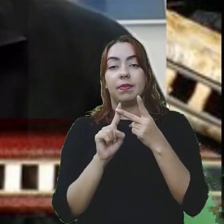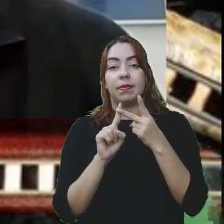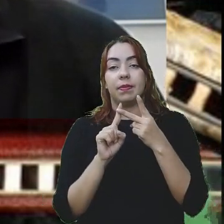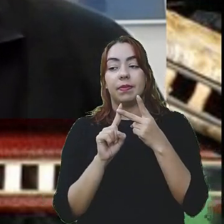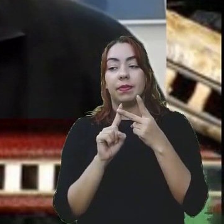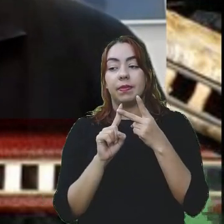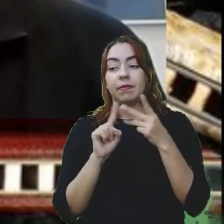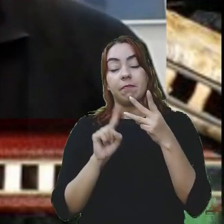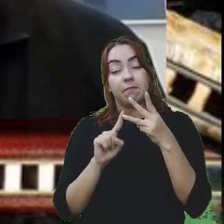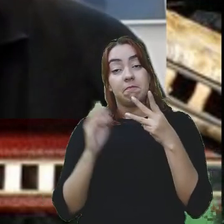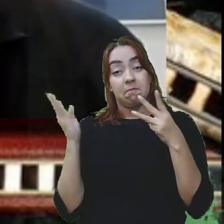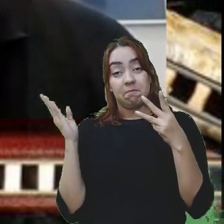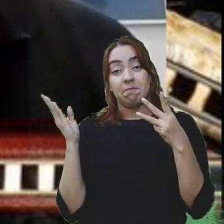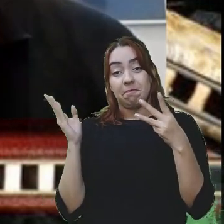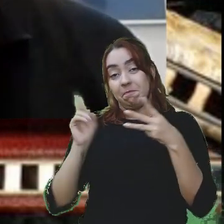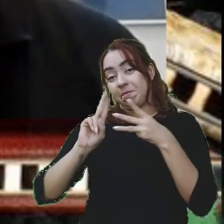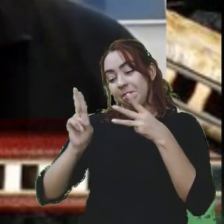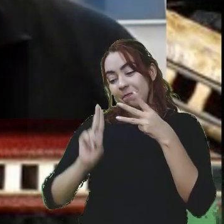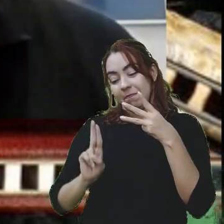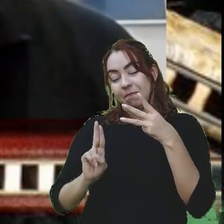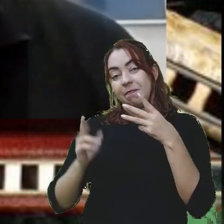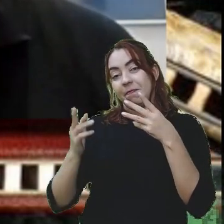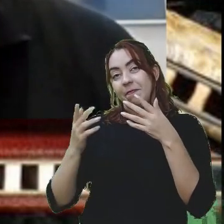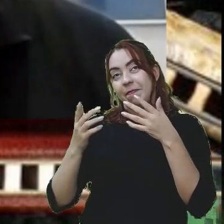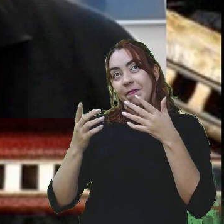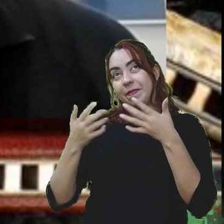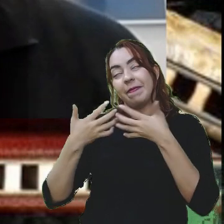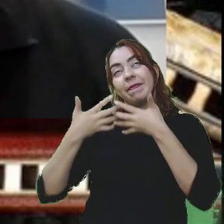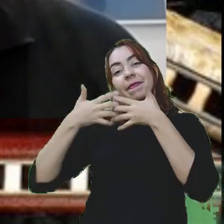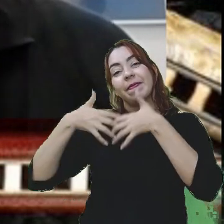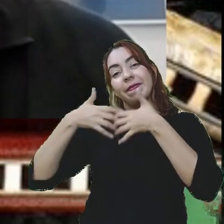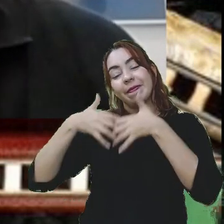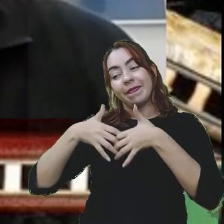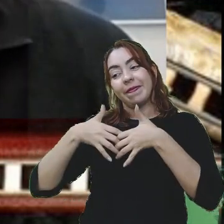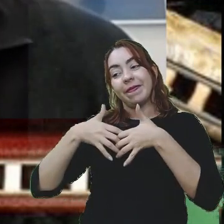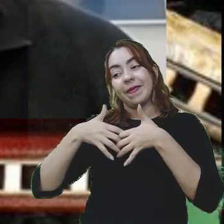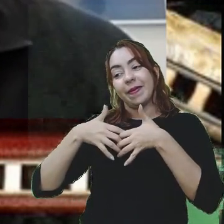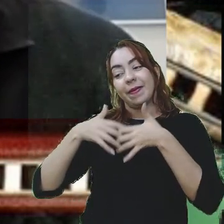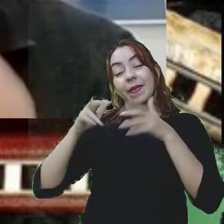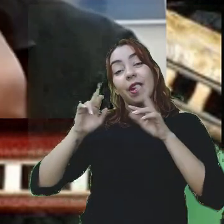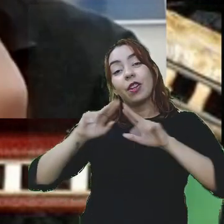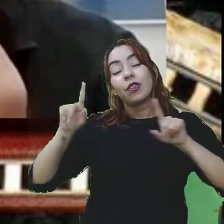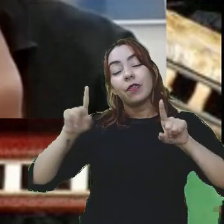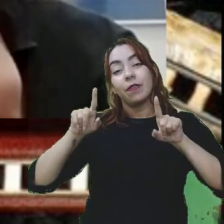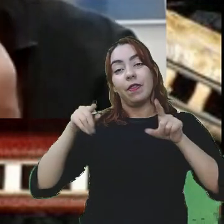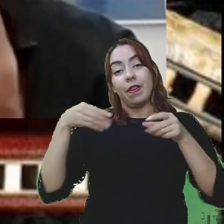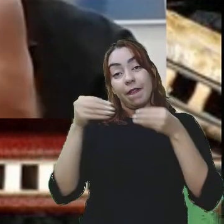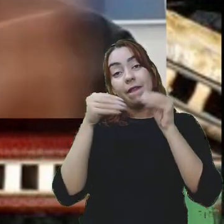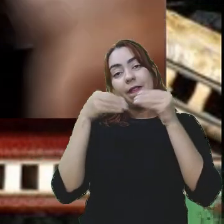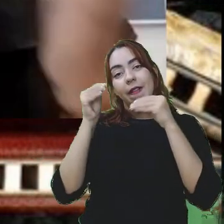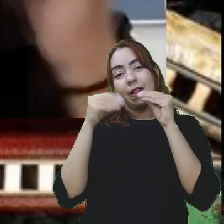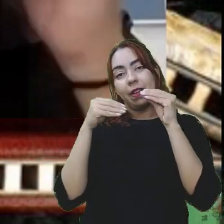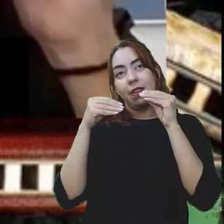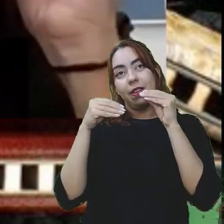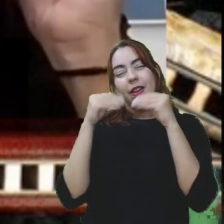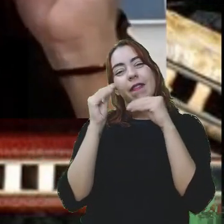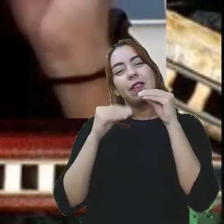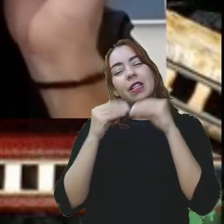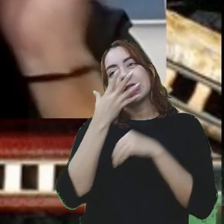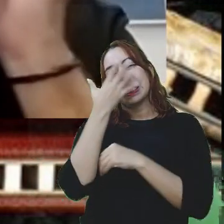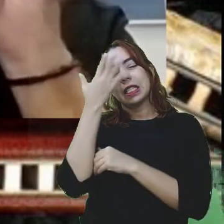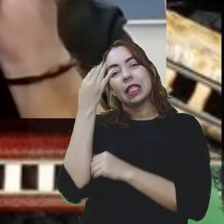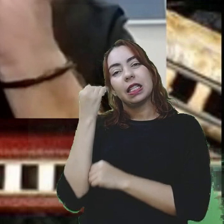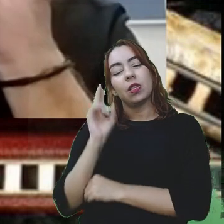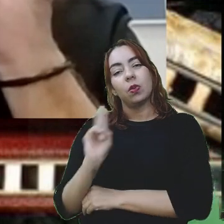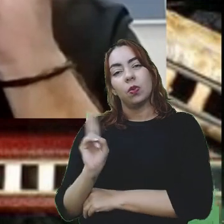né? Porque não é palheta friccionada, ou como é que chama? Não, me fugiu, não é friccionada,